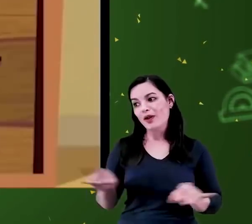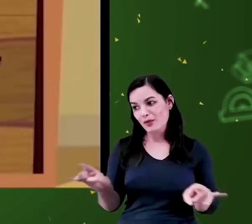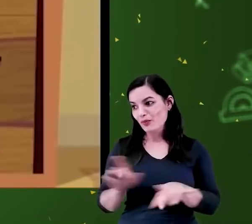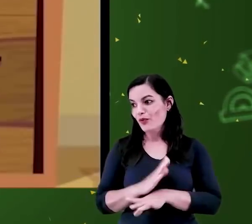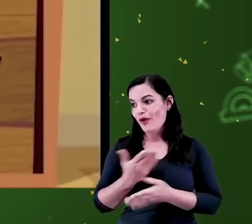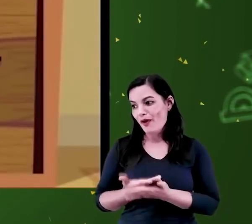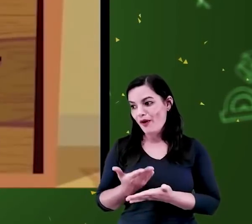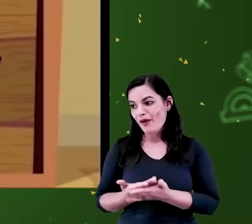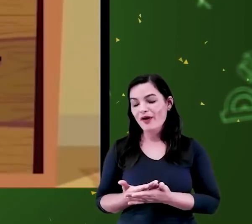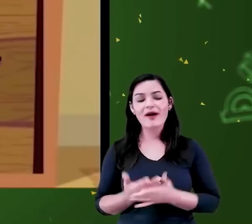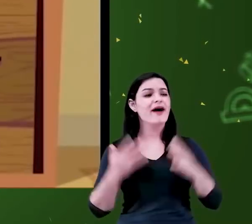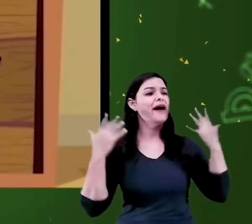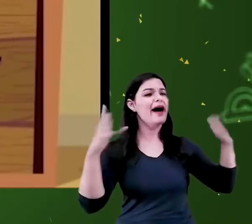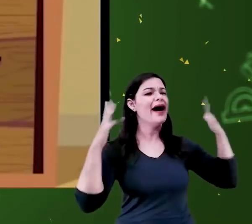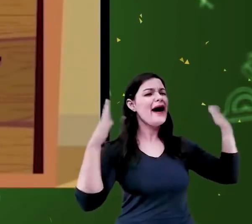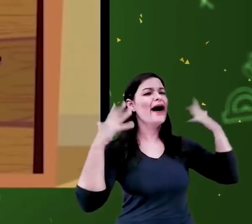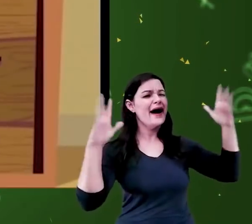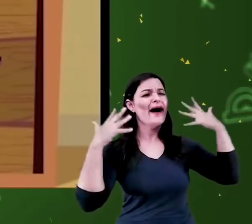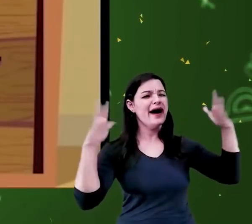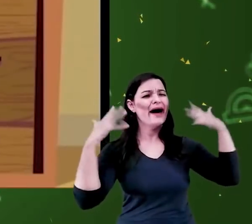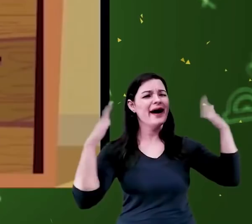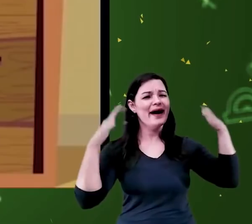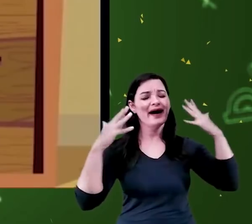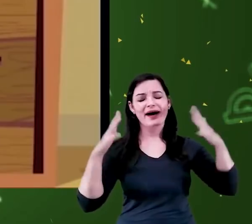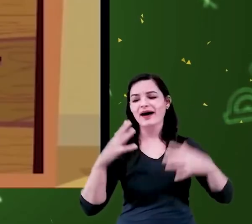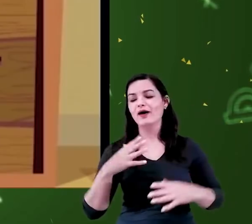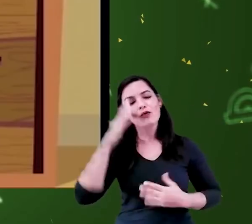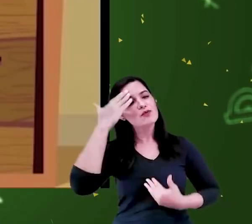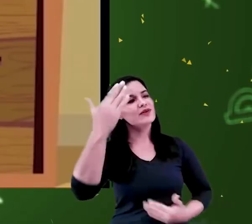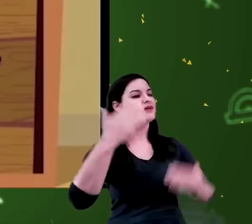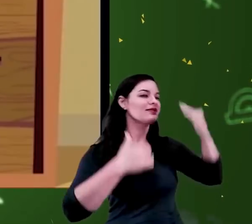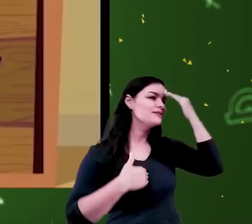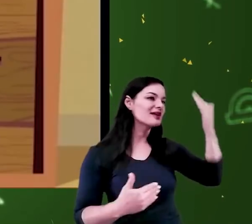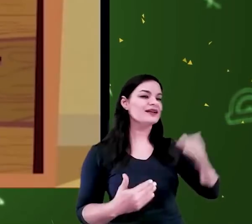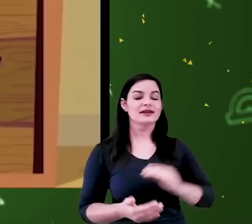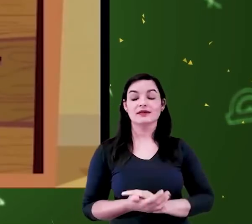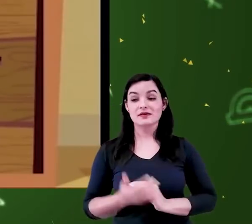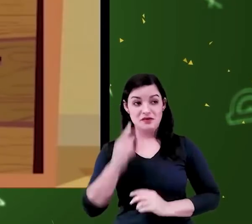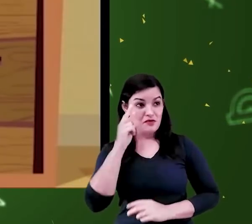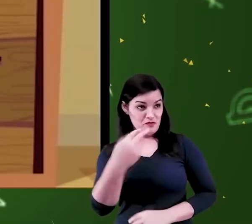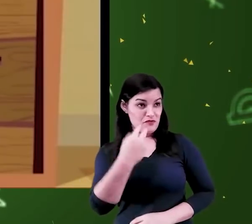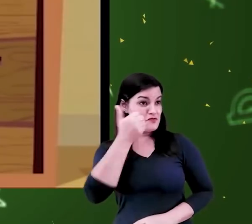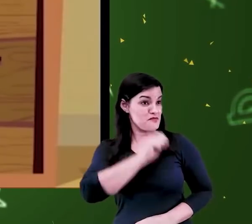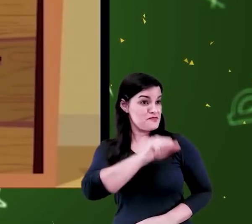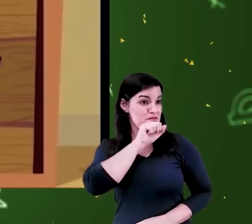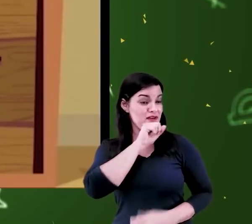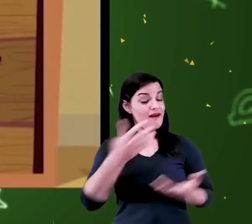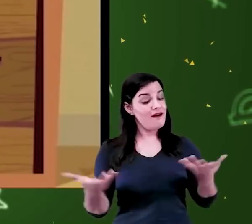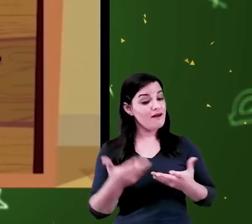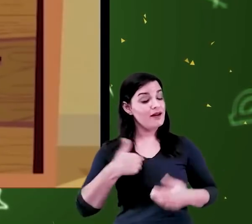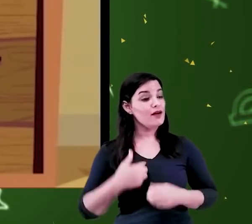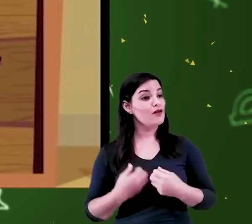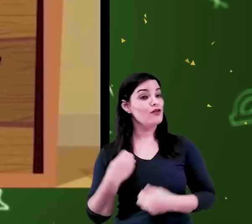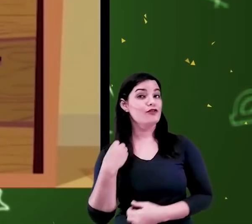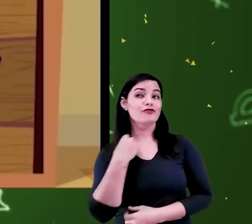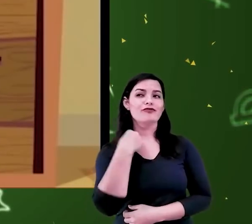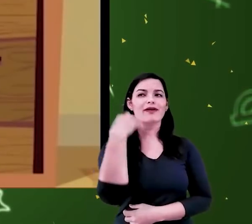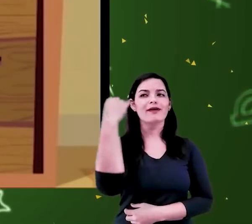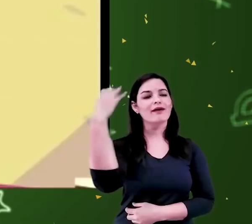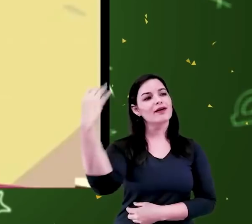filho. Muito demais. Graças. Tá vendo, mãe? Agora eu posso viajar pra